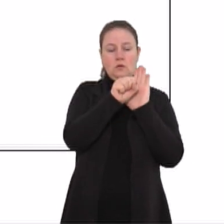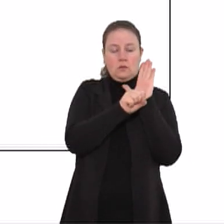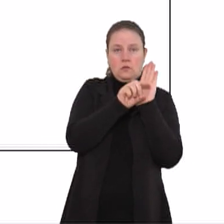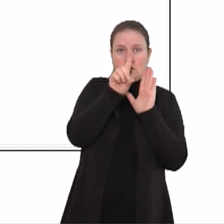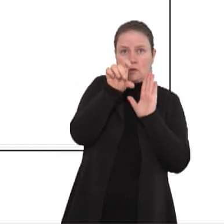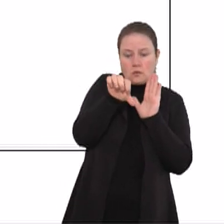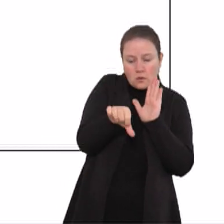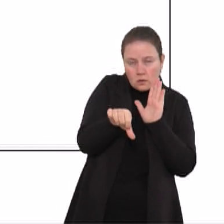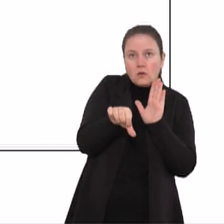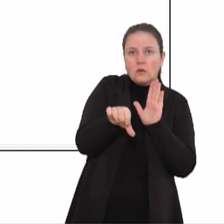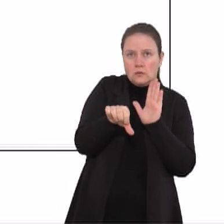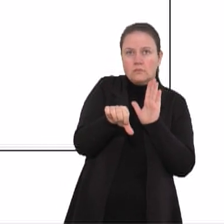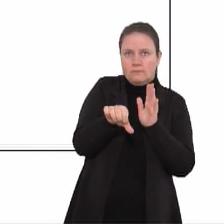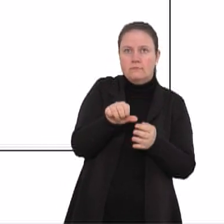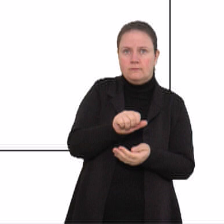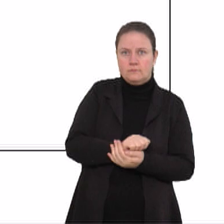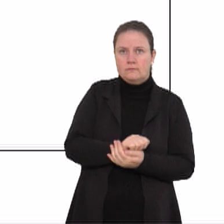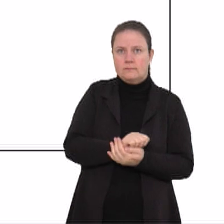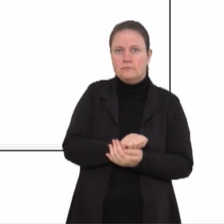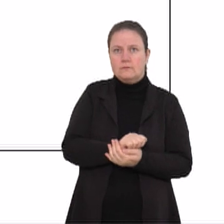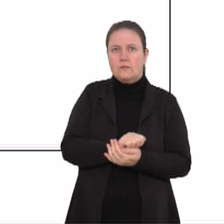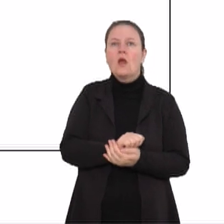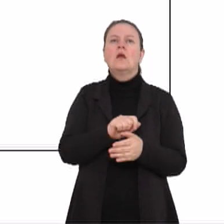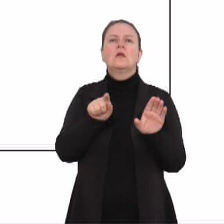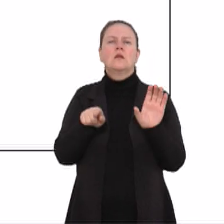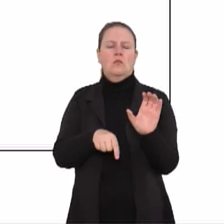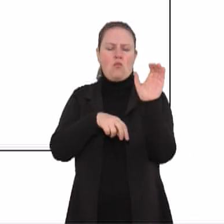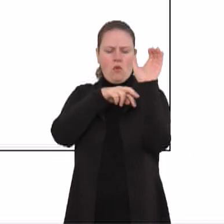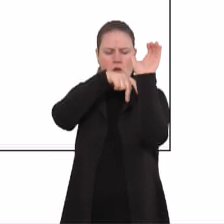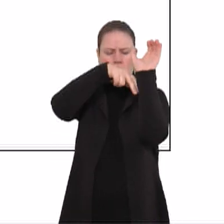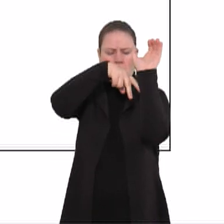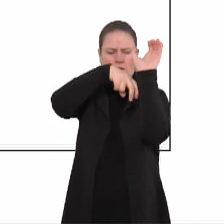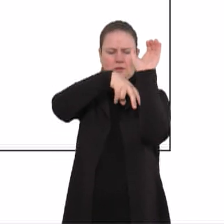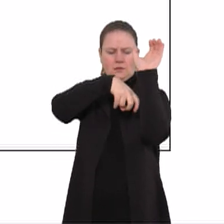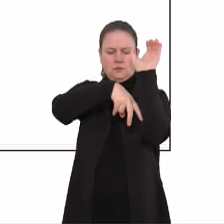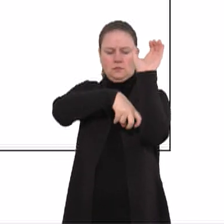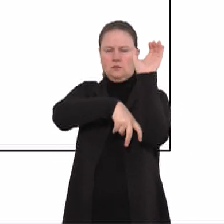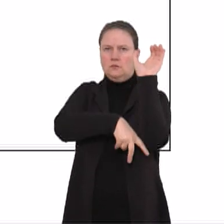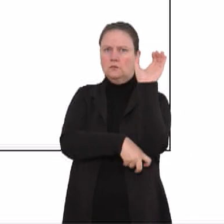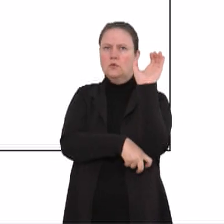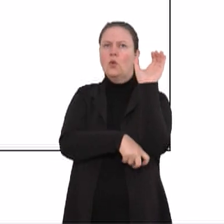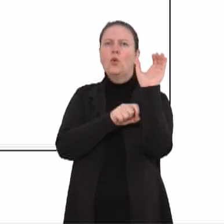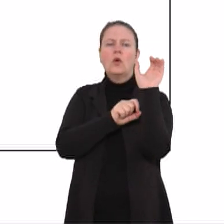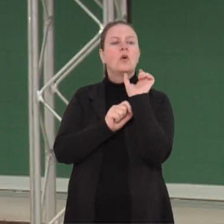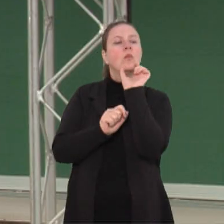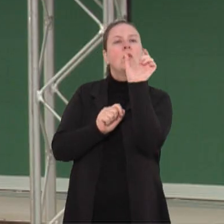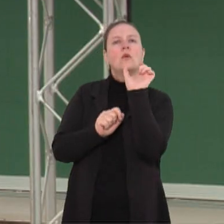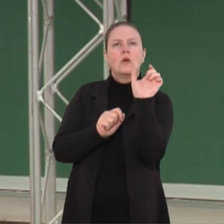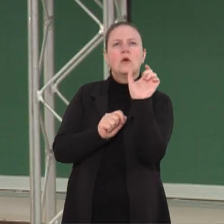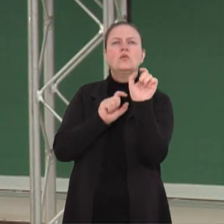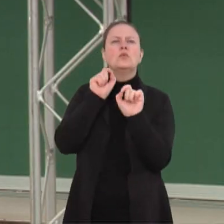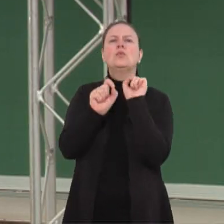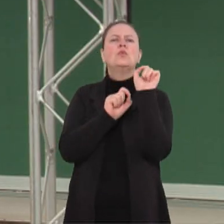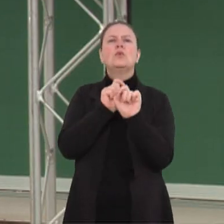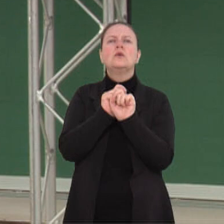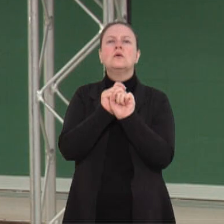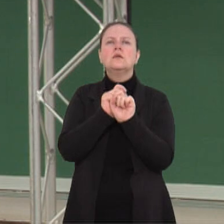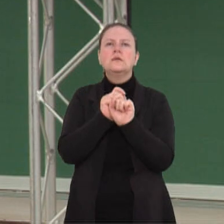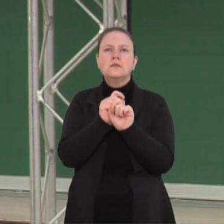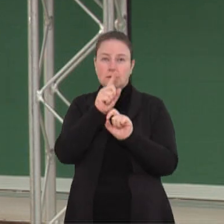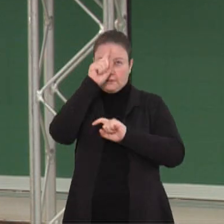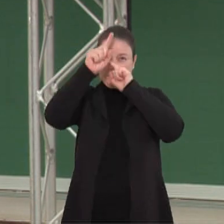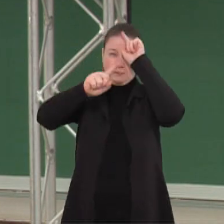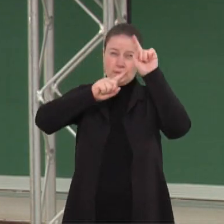XIX. E, etimologicamente, ela significa simplesmente ciência das